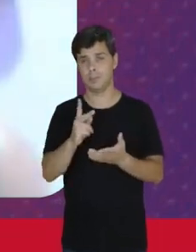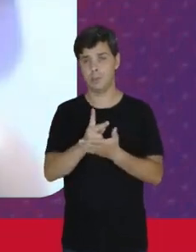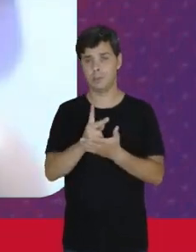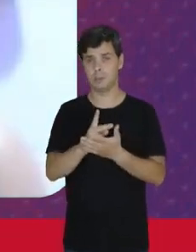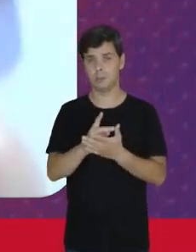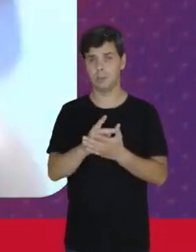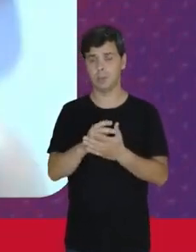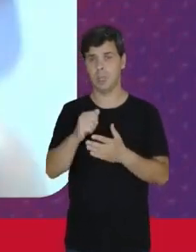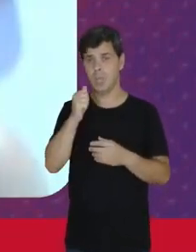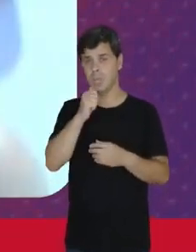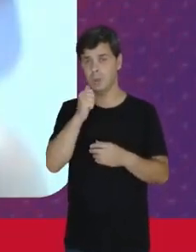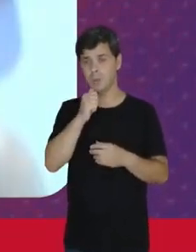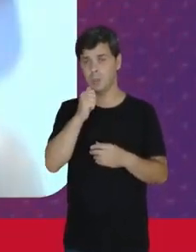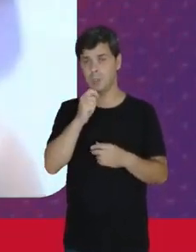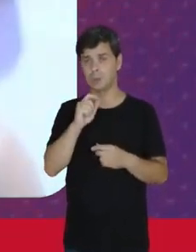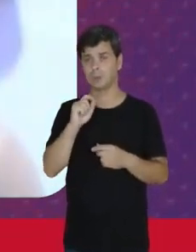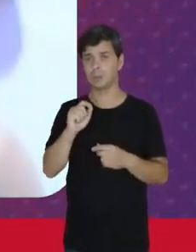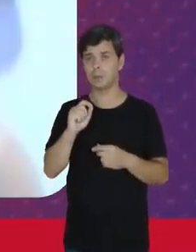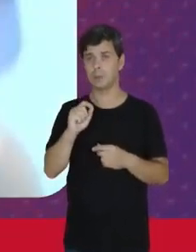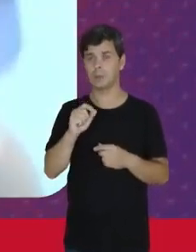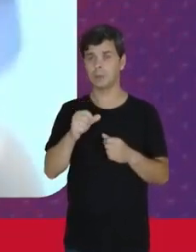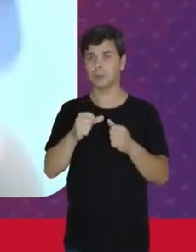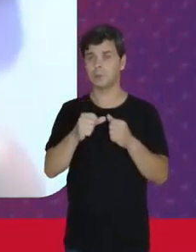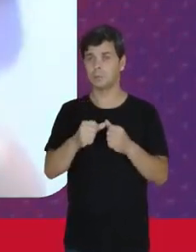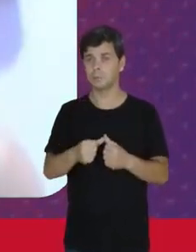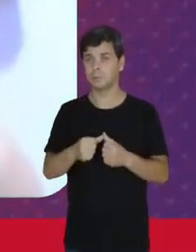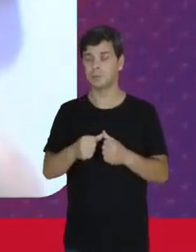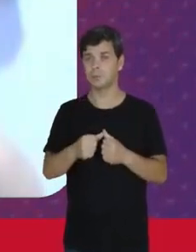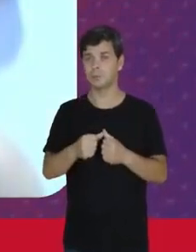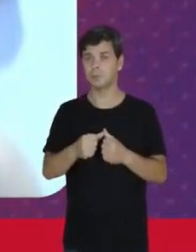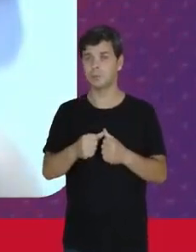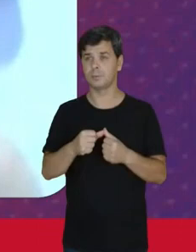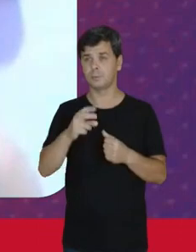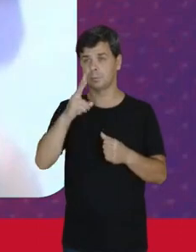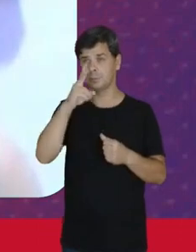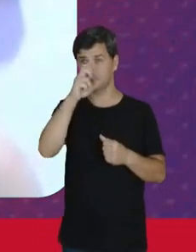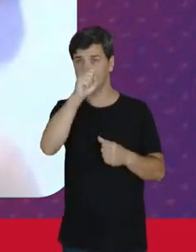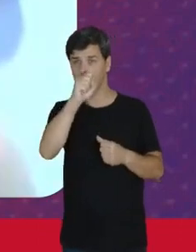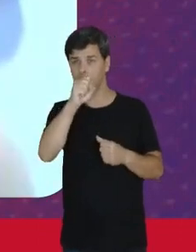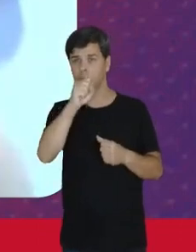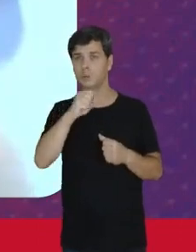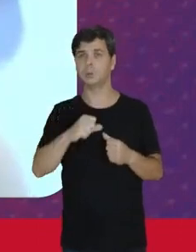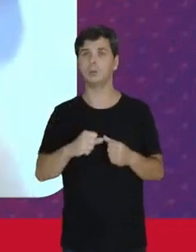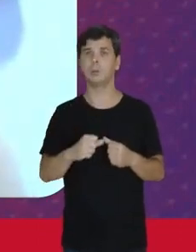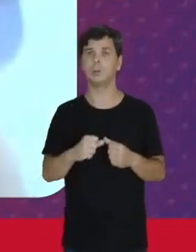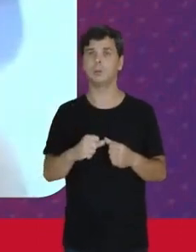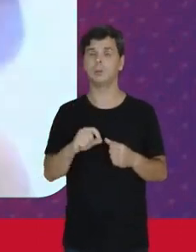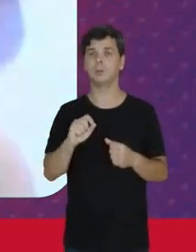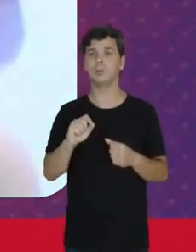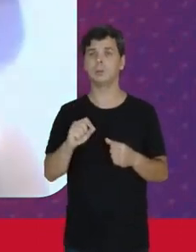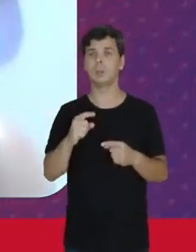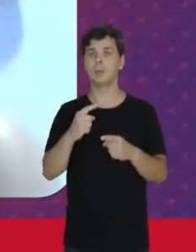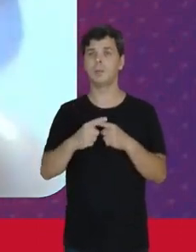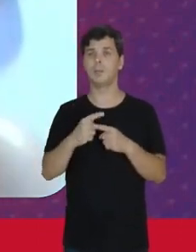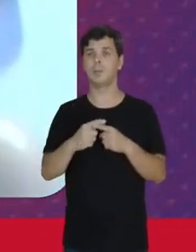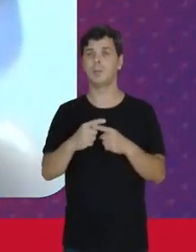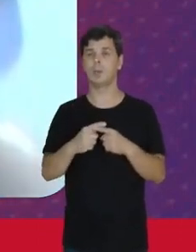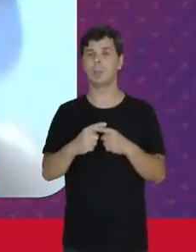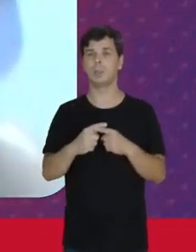assim, as mulheres que mantiveram mais forte essa resistência, e porque,